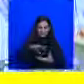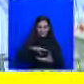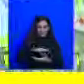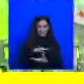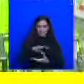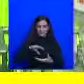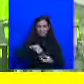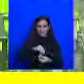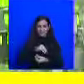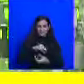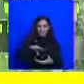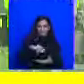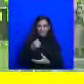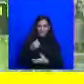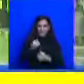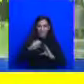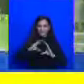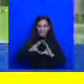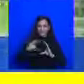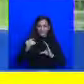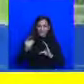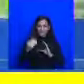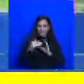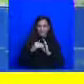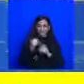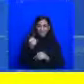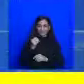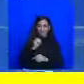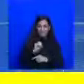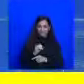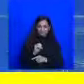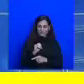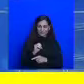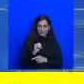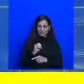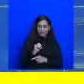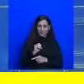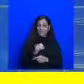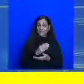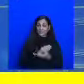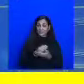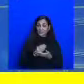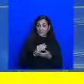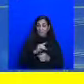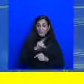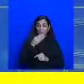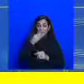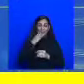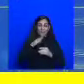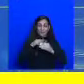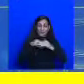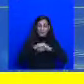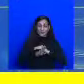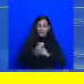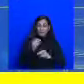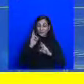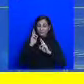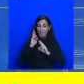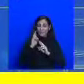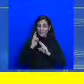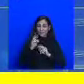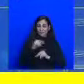Globo carregado embaralhando 80 bolas numeradas de 01 a 80. Está começando o sorteio da Time Mania, estamos na